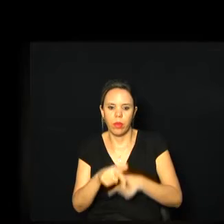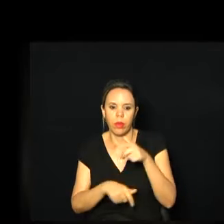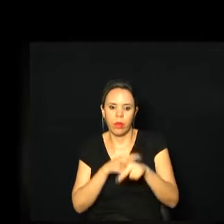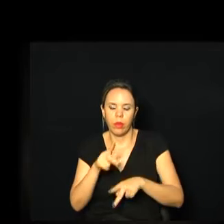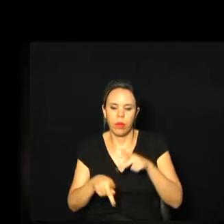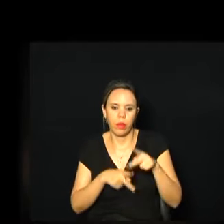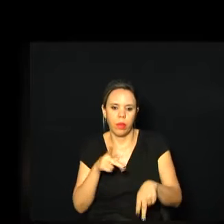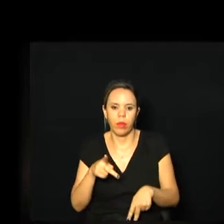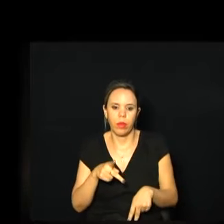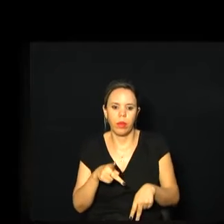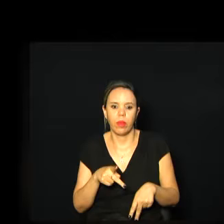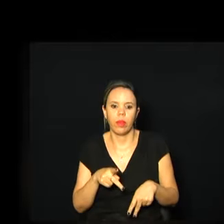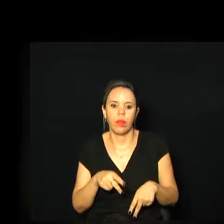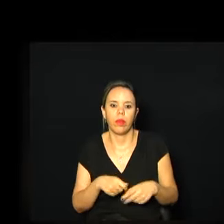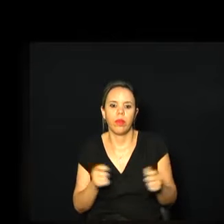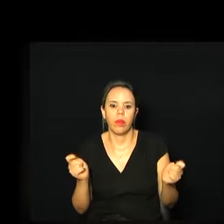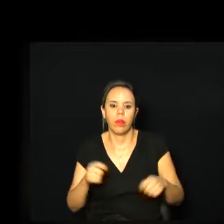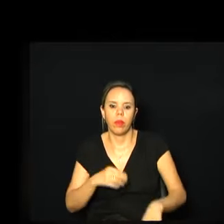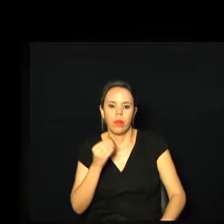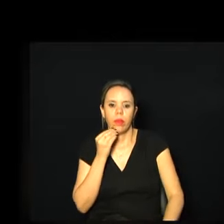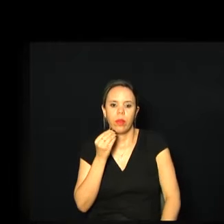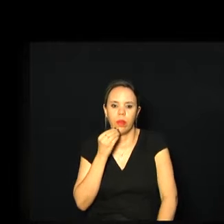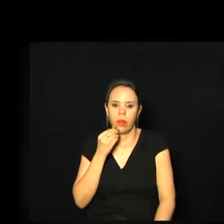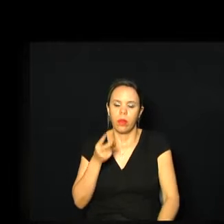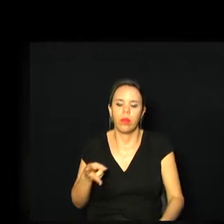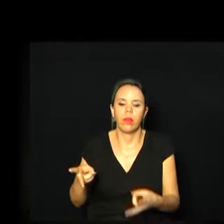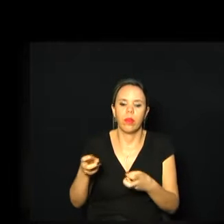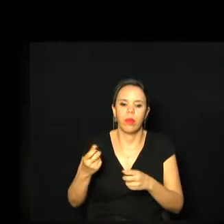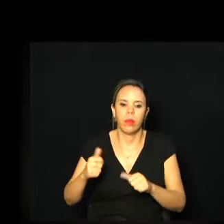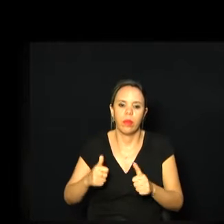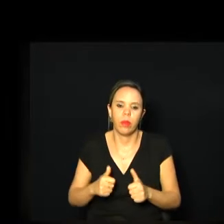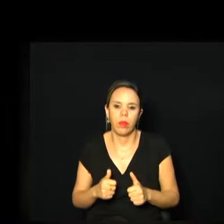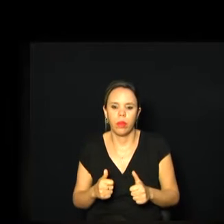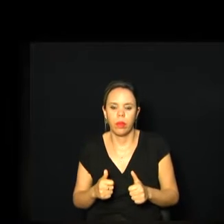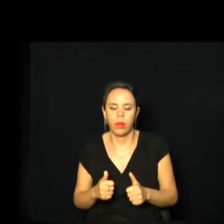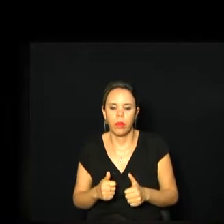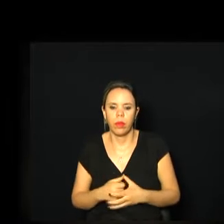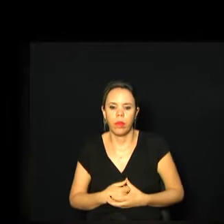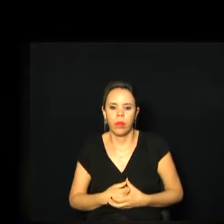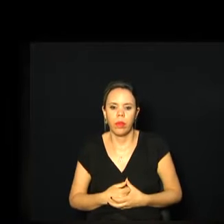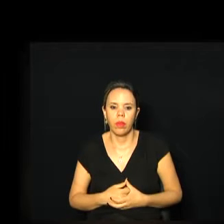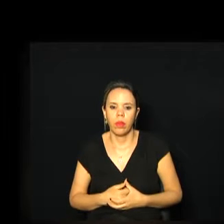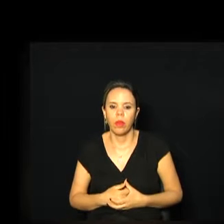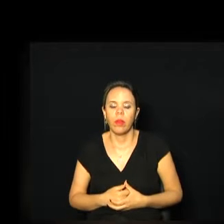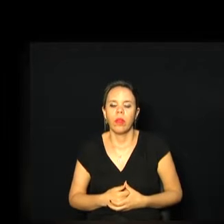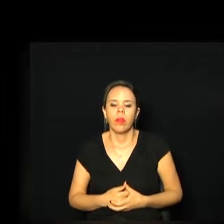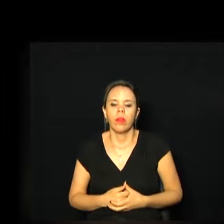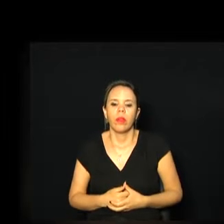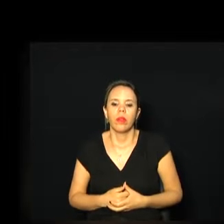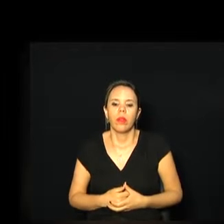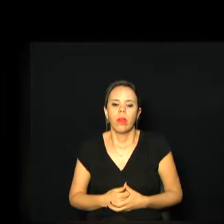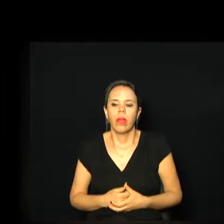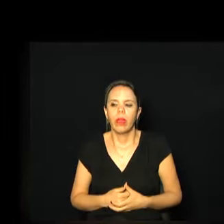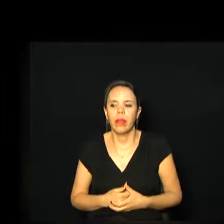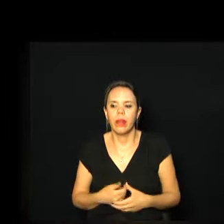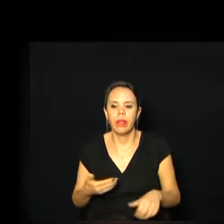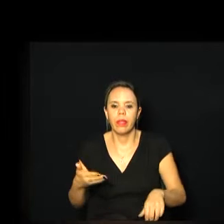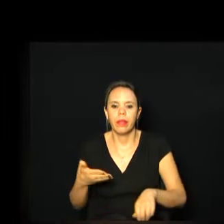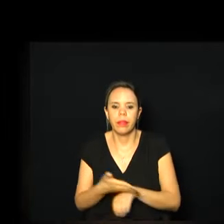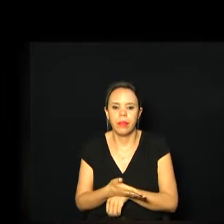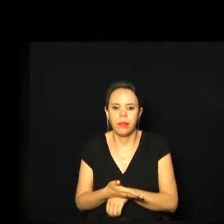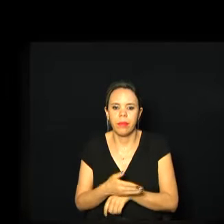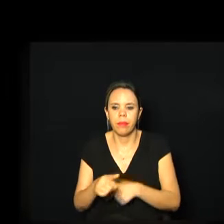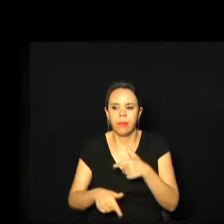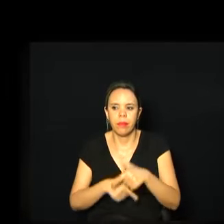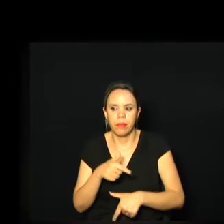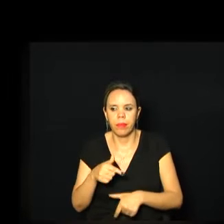e verticaliza a possibilidade dele de estabelecer uma entrada no mundo do